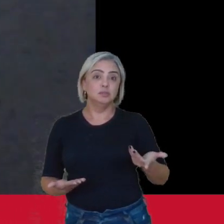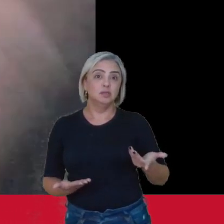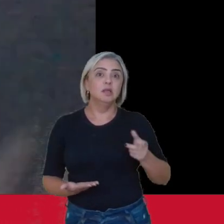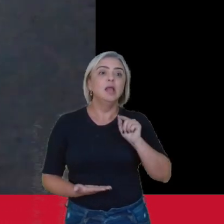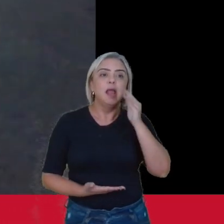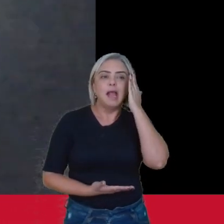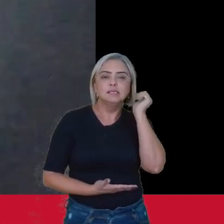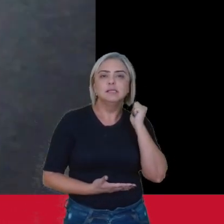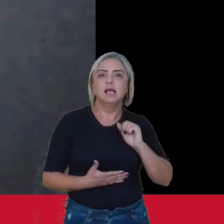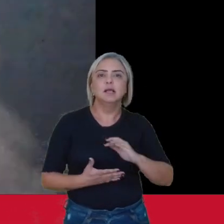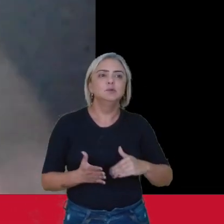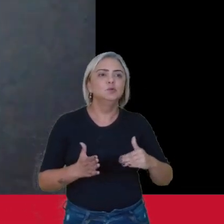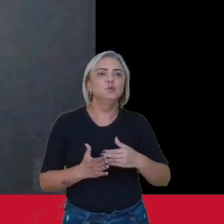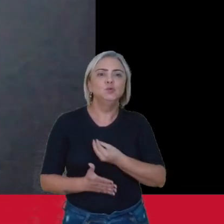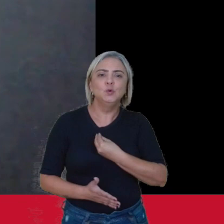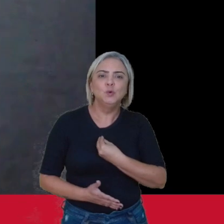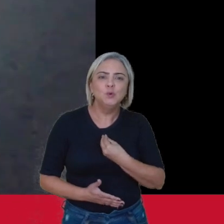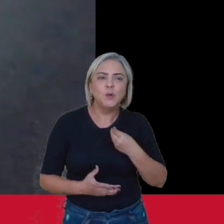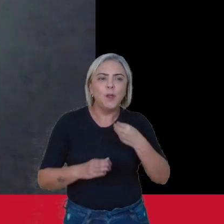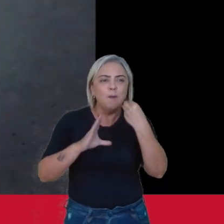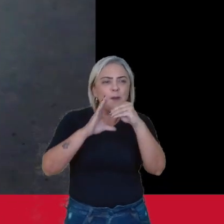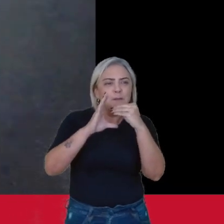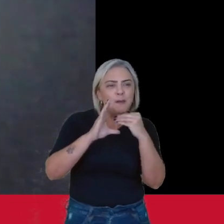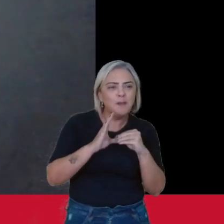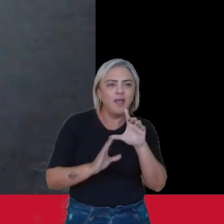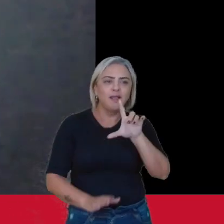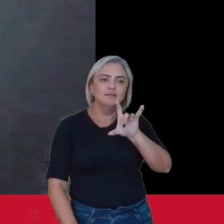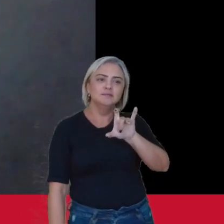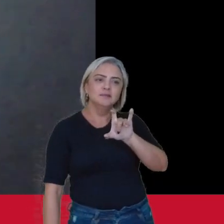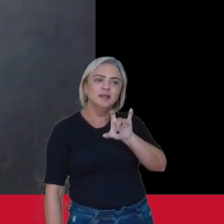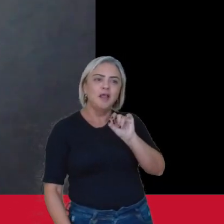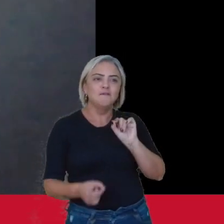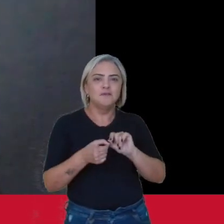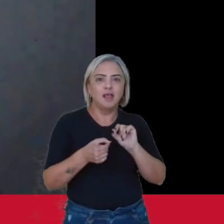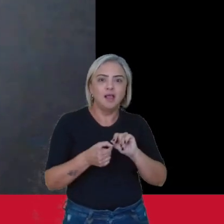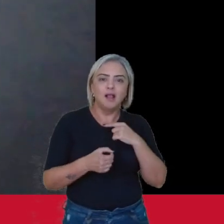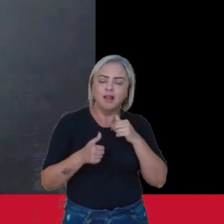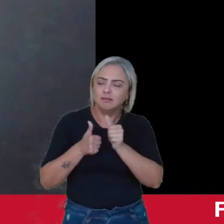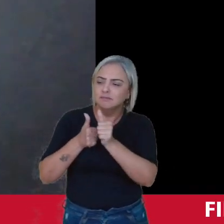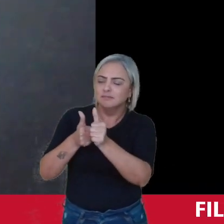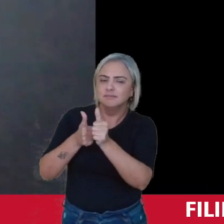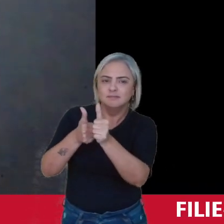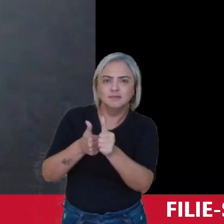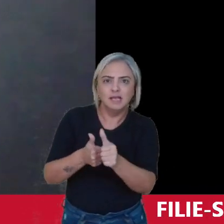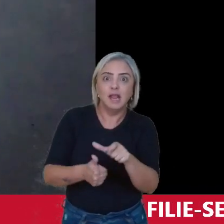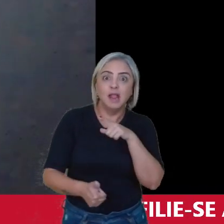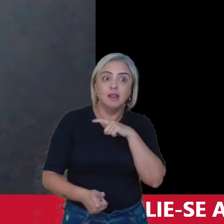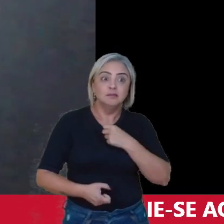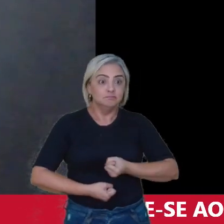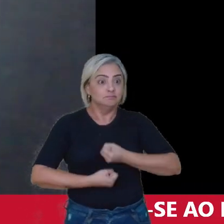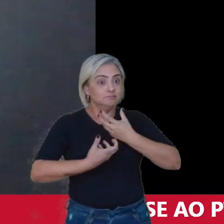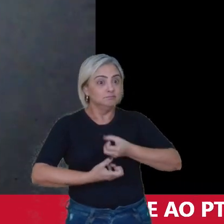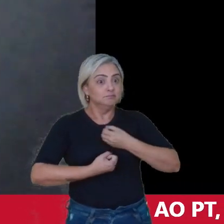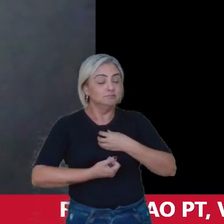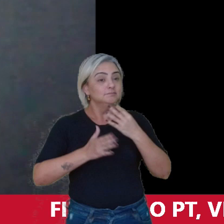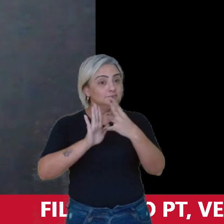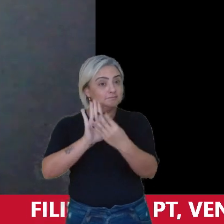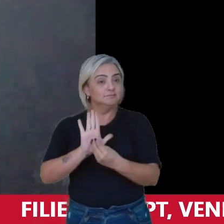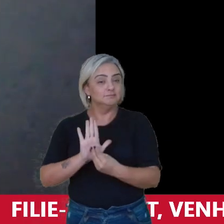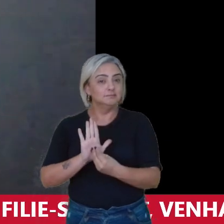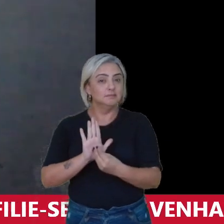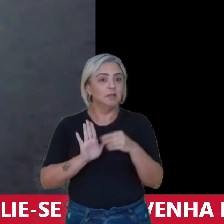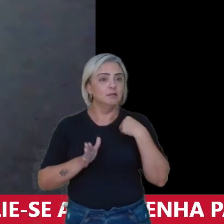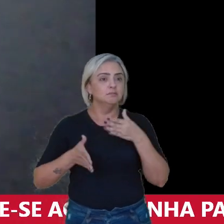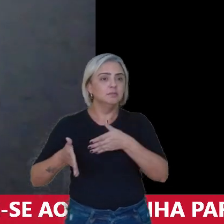ela sabe de toda a tua vida, tudo que tu posta no Instagram, tudo que tu faz, ela te acompanha, te tem como inspiração, e começa